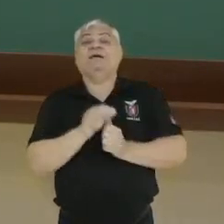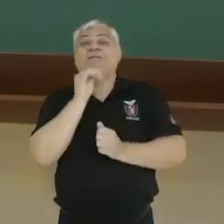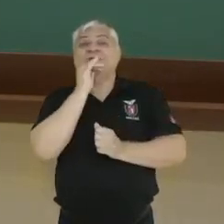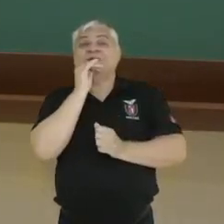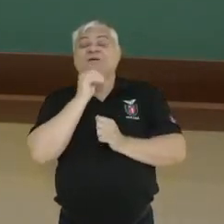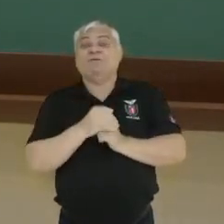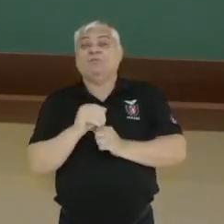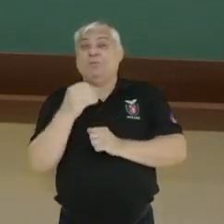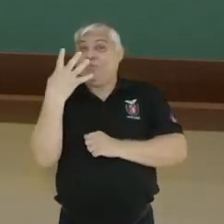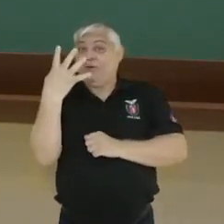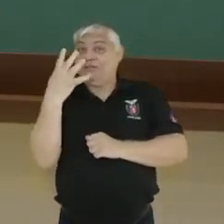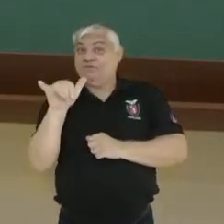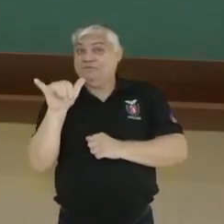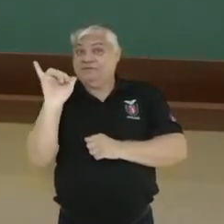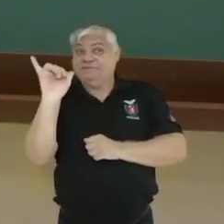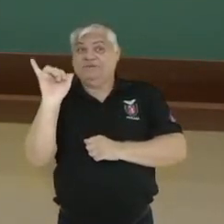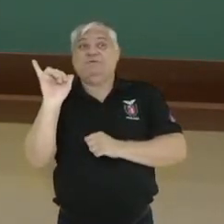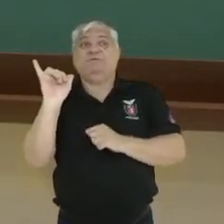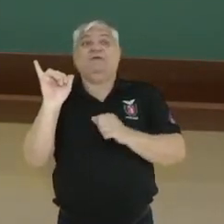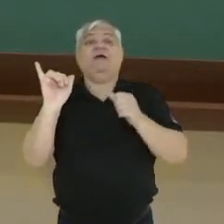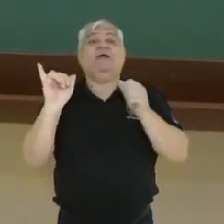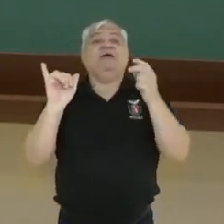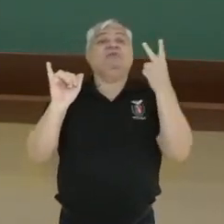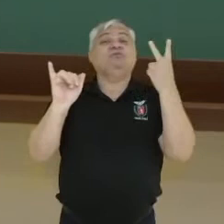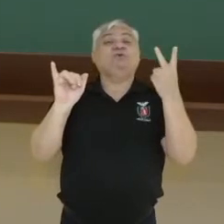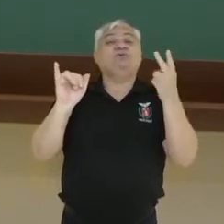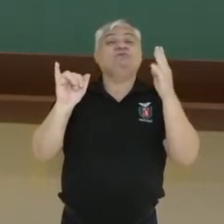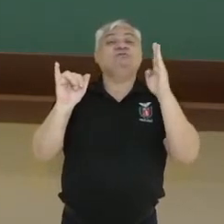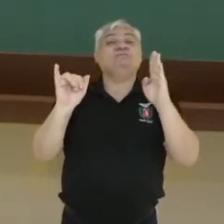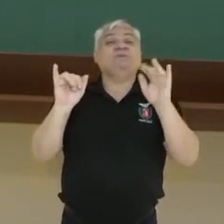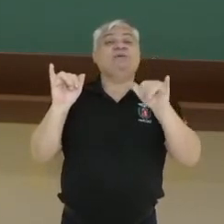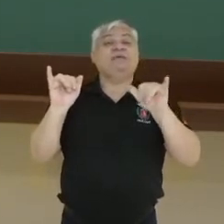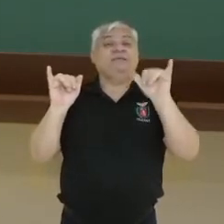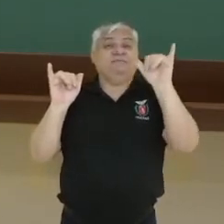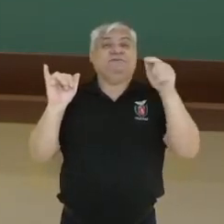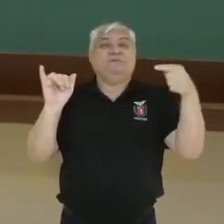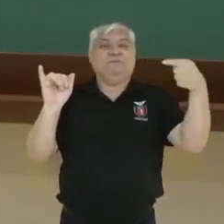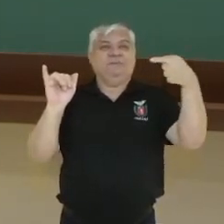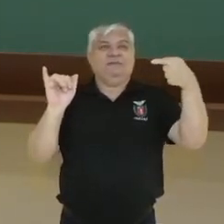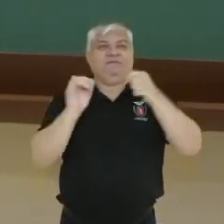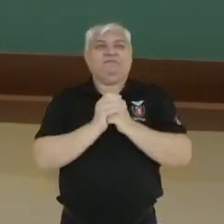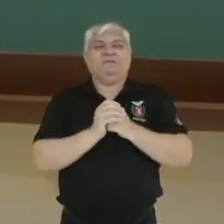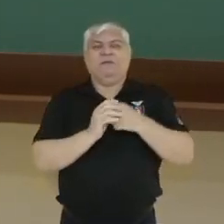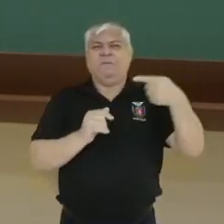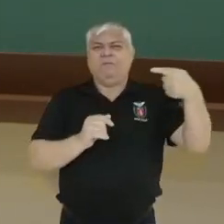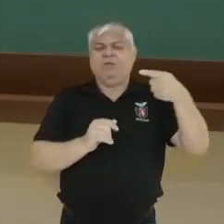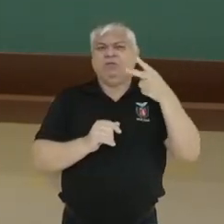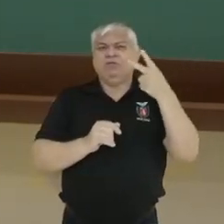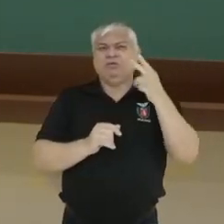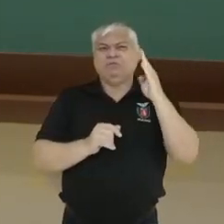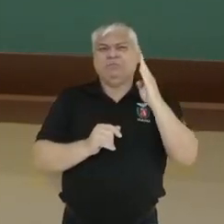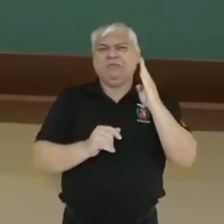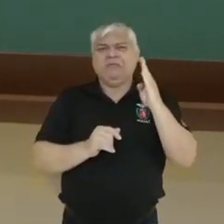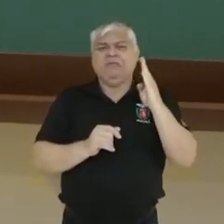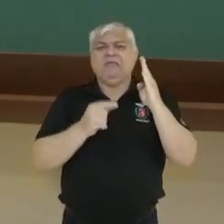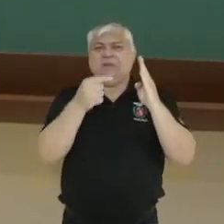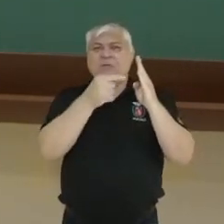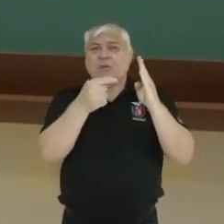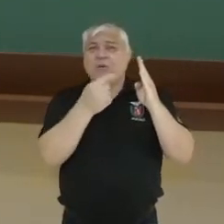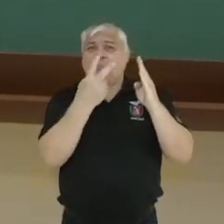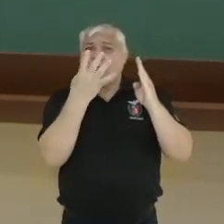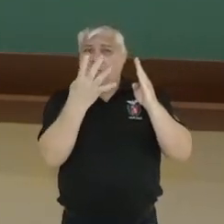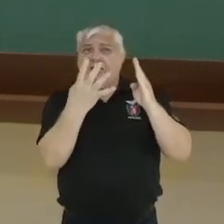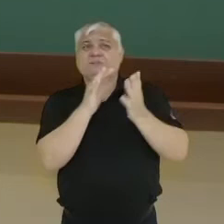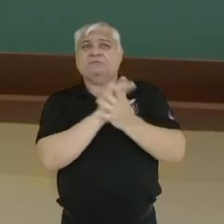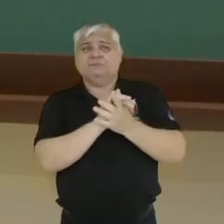ó, o 4y, que é igual a menos 2b, ou seja, menos 2b igual a 4.